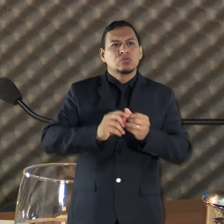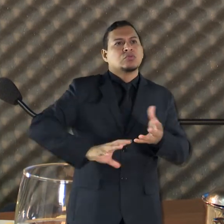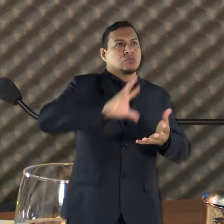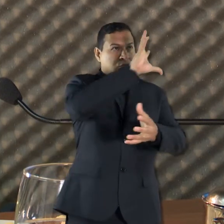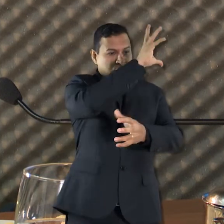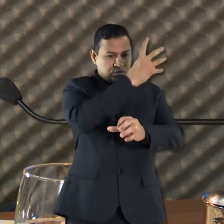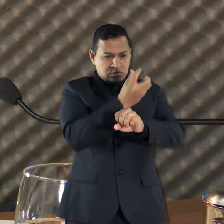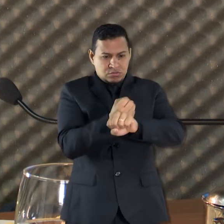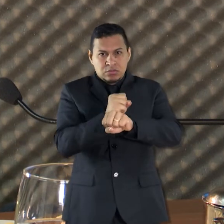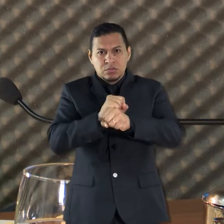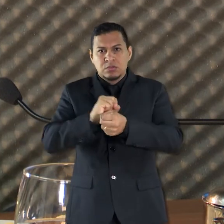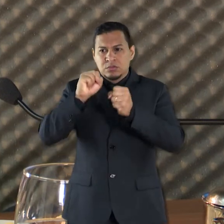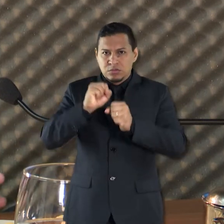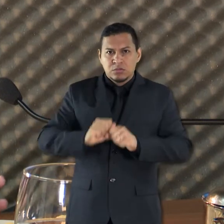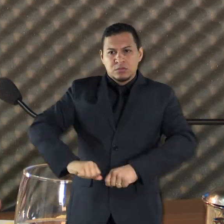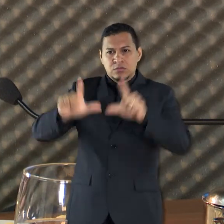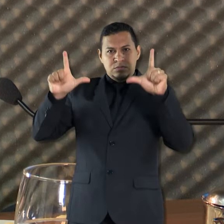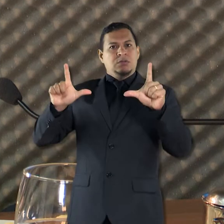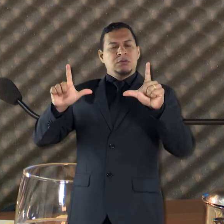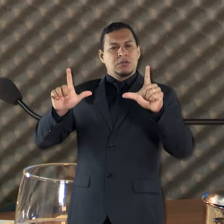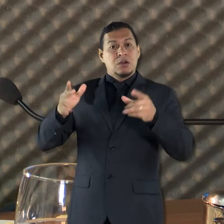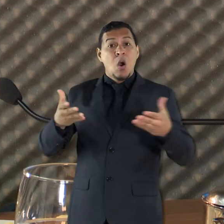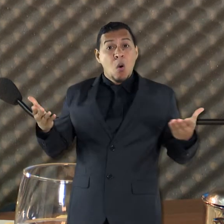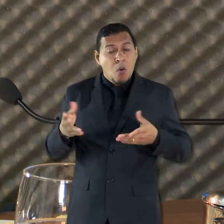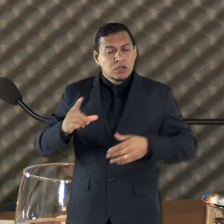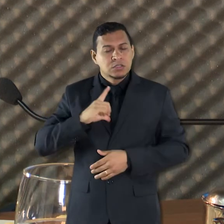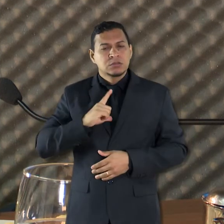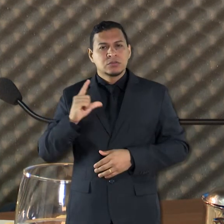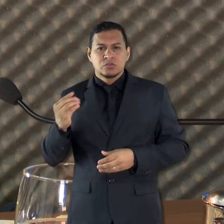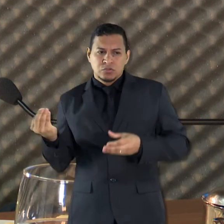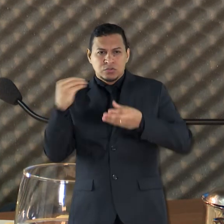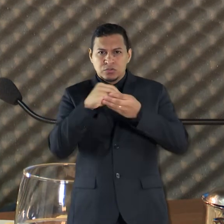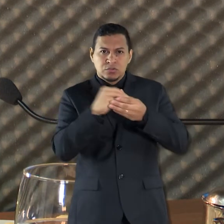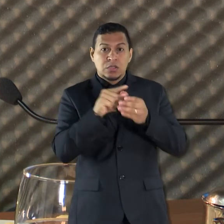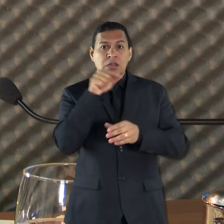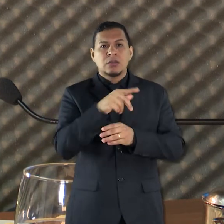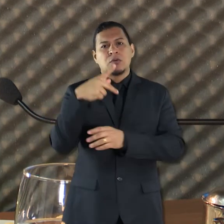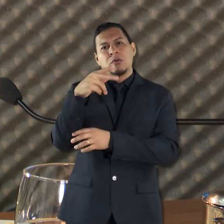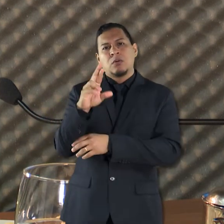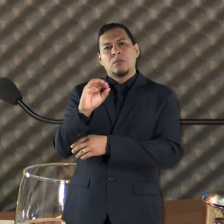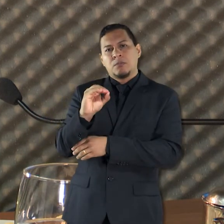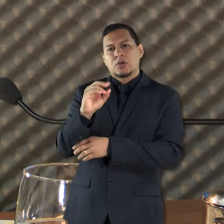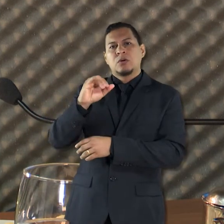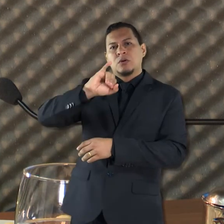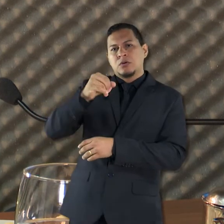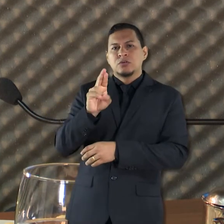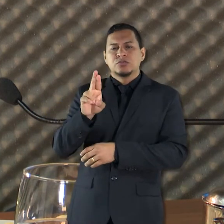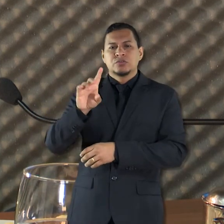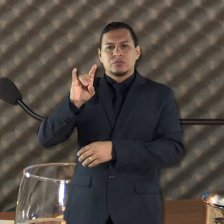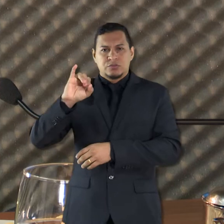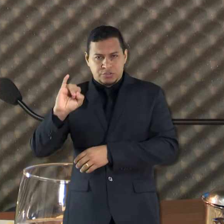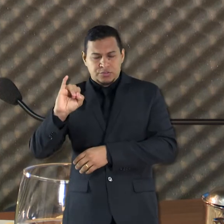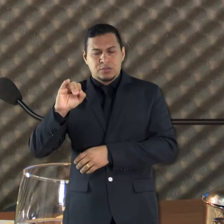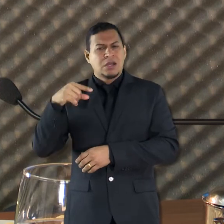todos digitalizados. digitalizados. Então toda a documentação dessa população indígena de Roraima está inserida no Projude. Se você precisar fazer uma pesquisa sobre